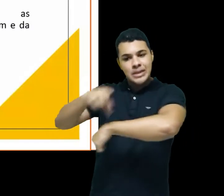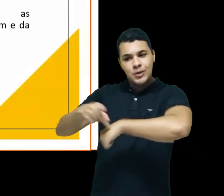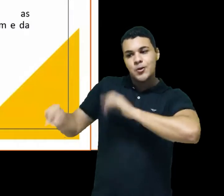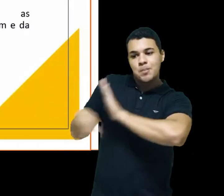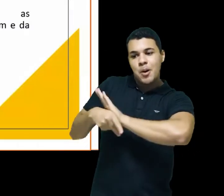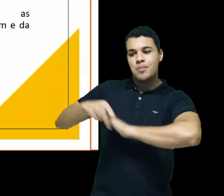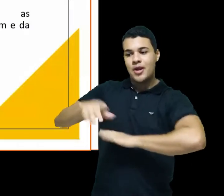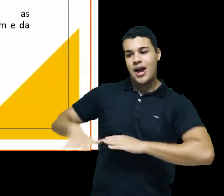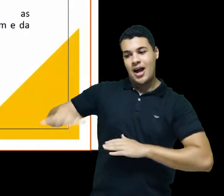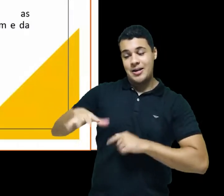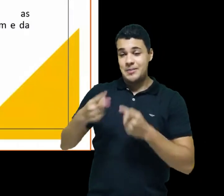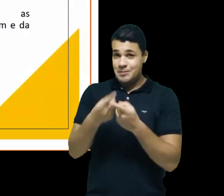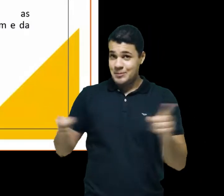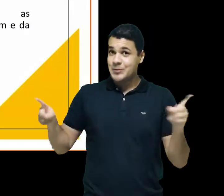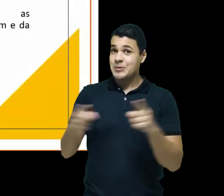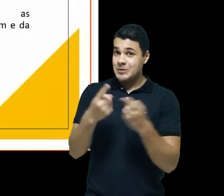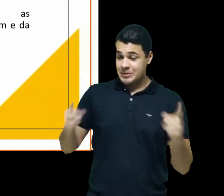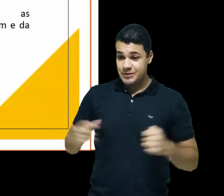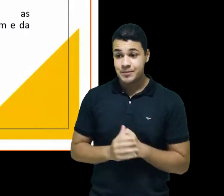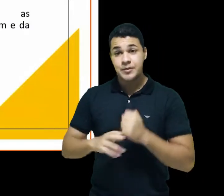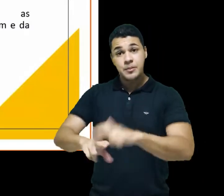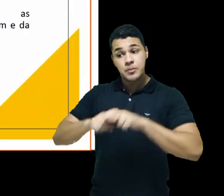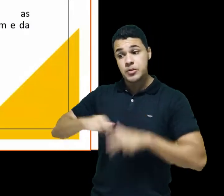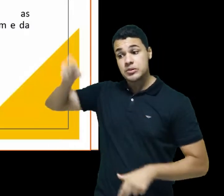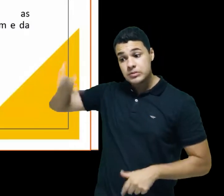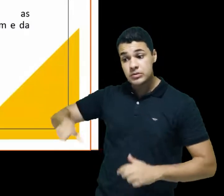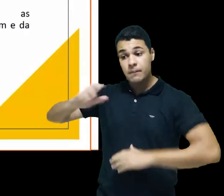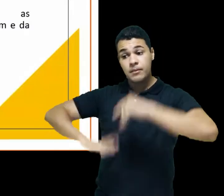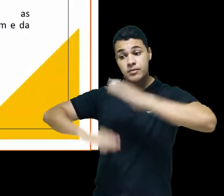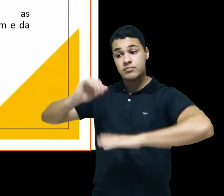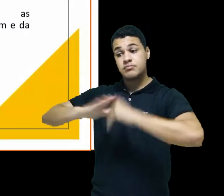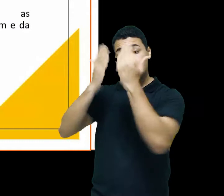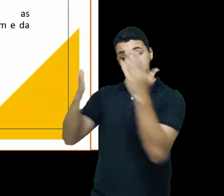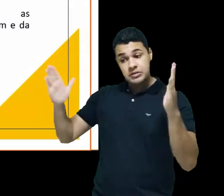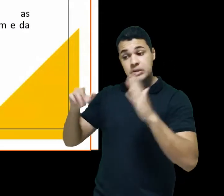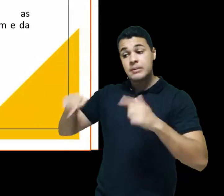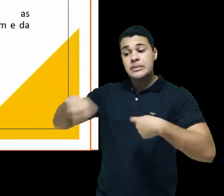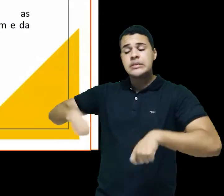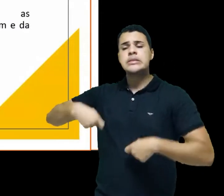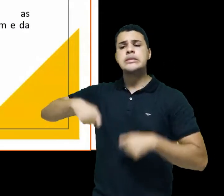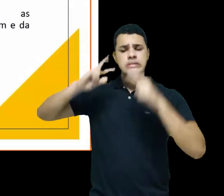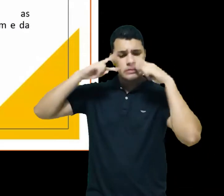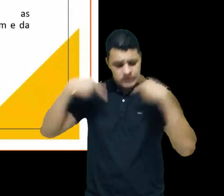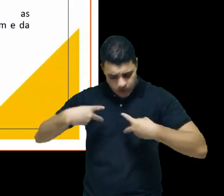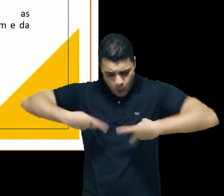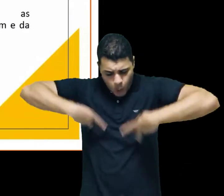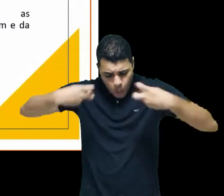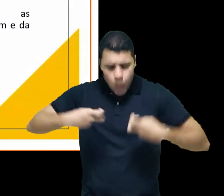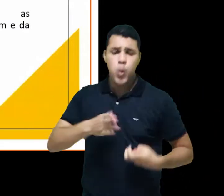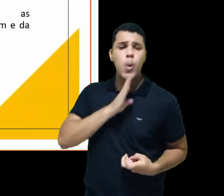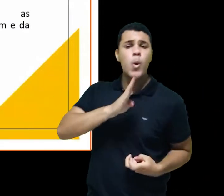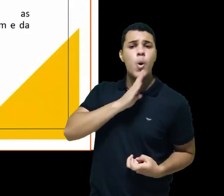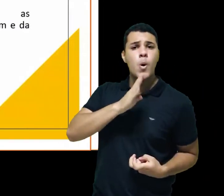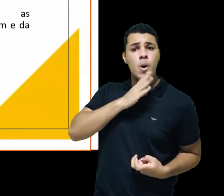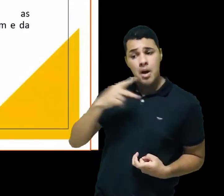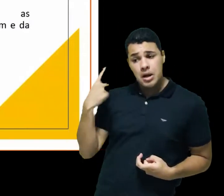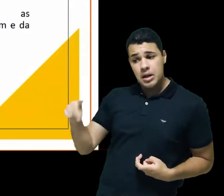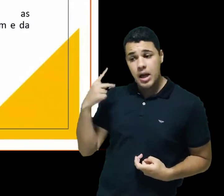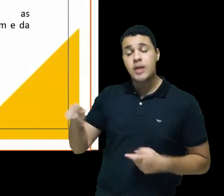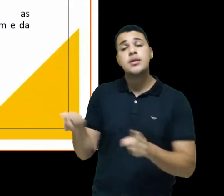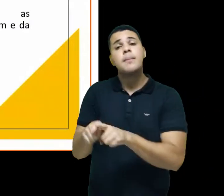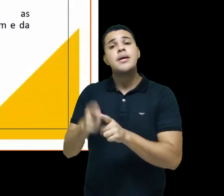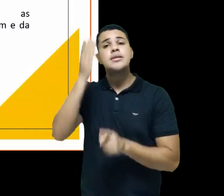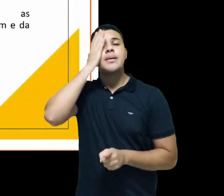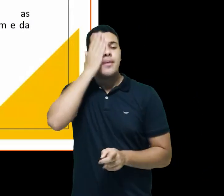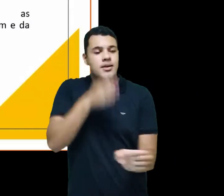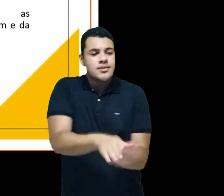Ele precisa ter total domínio de sua própria voz para que possa ensinar seu coro